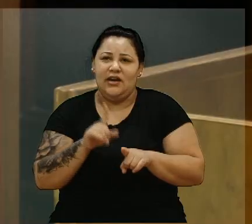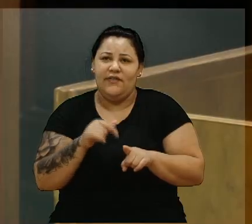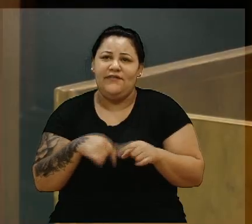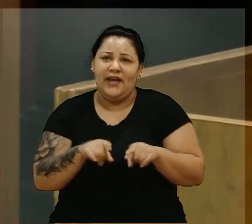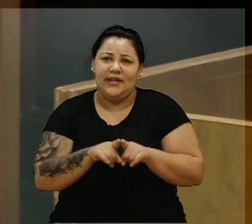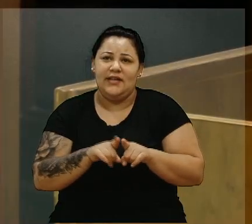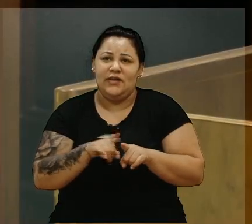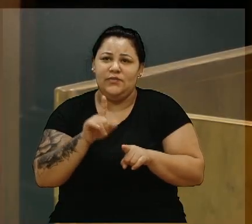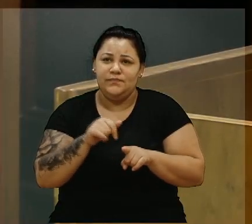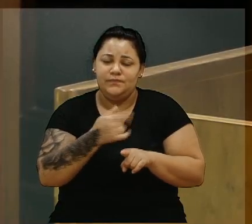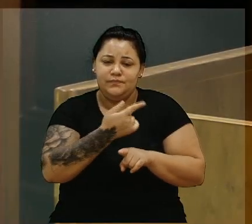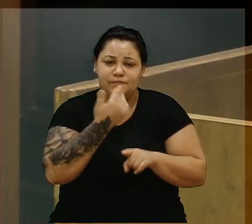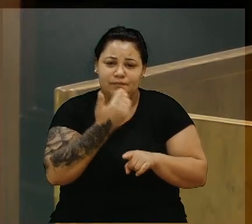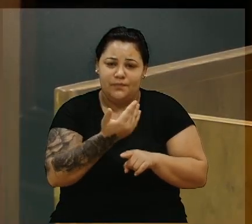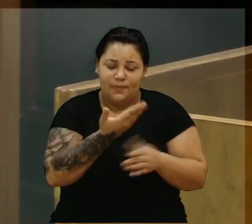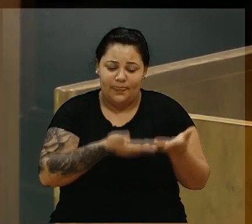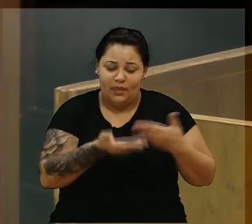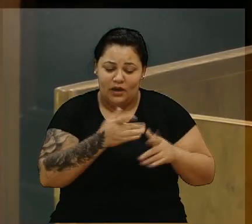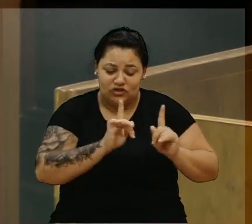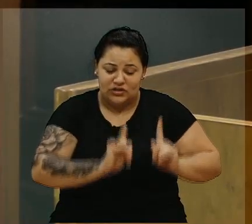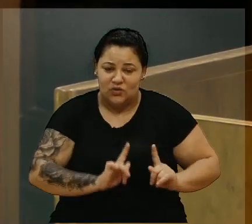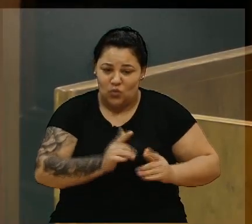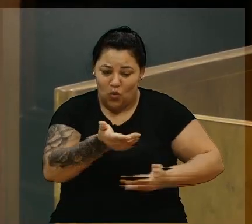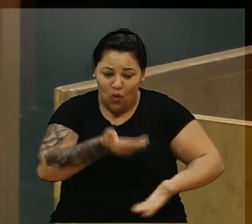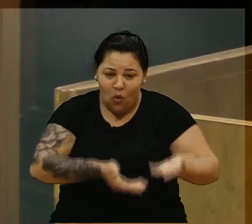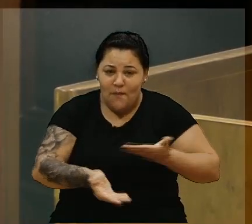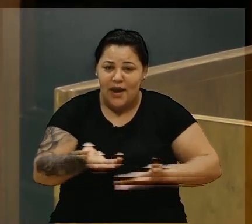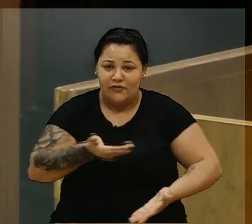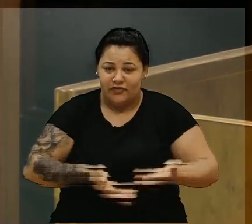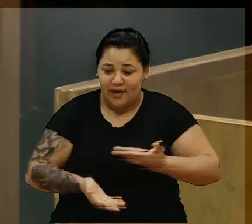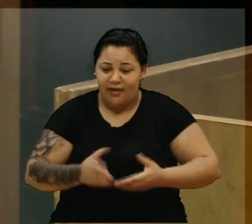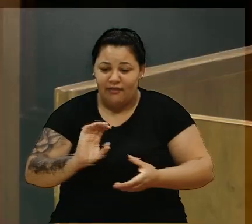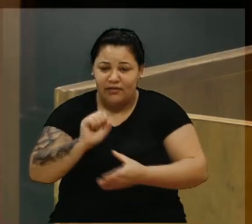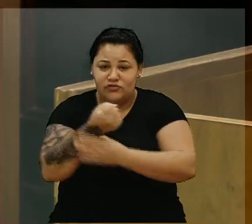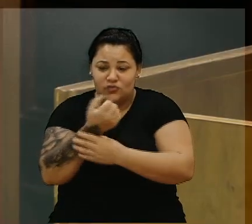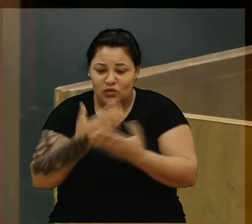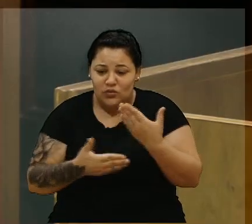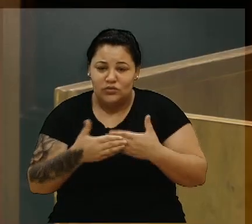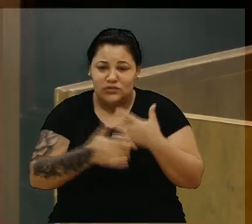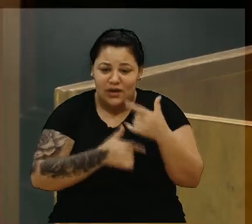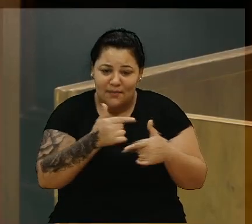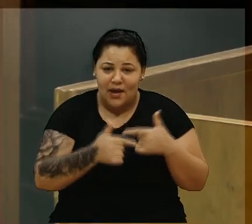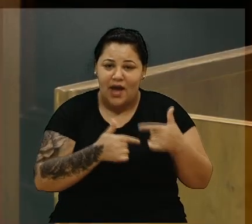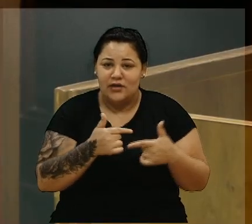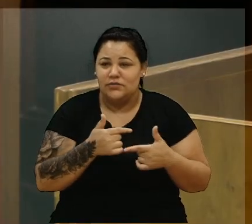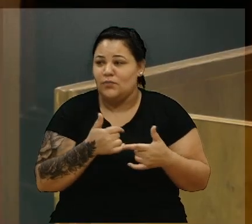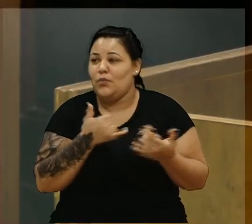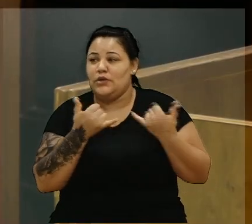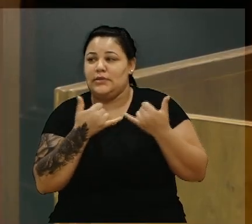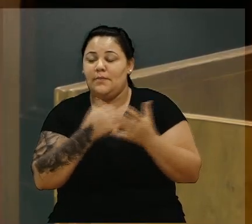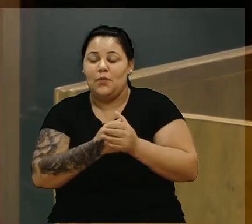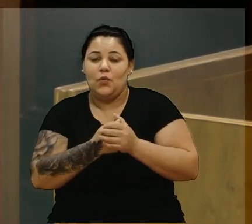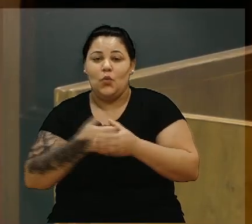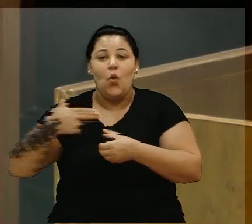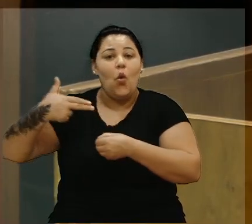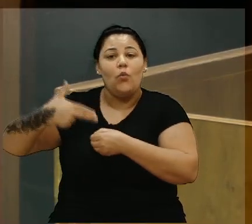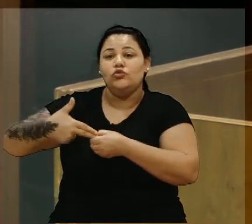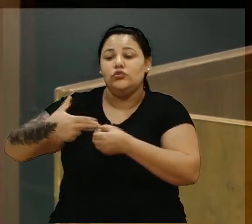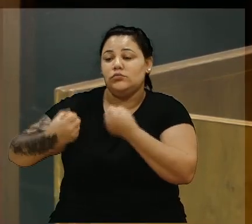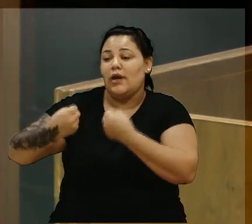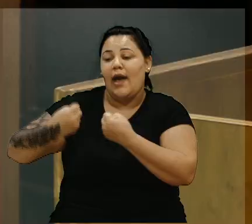coletiva da gestão compartilhada garantiu às trabalhadoras e os trabalhadores o vale combustível, que é uma forma